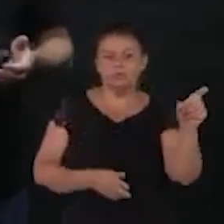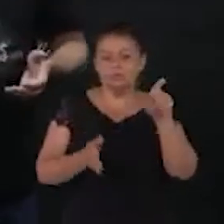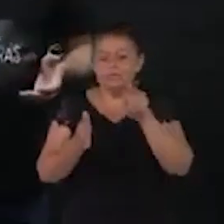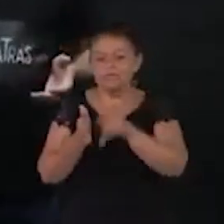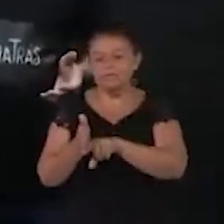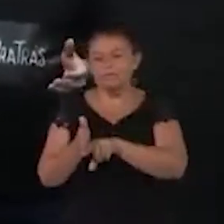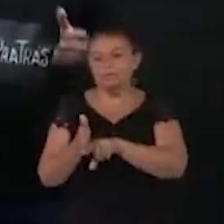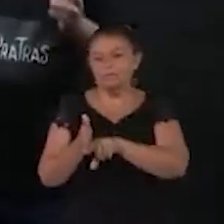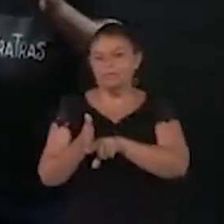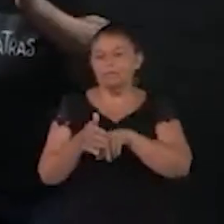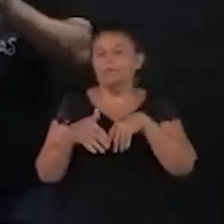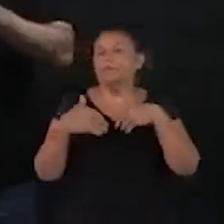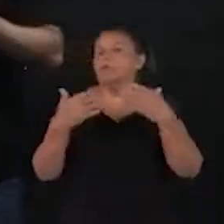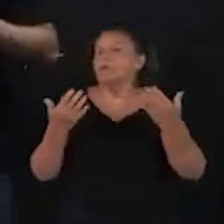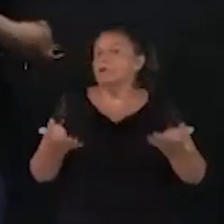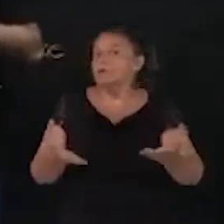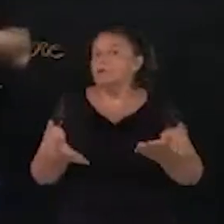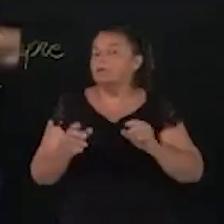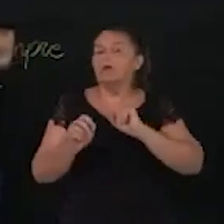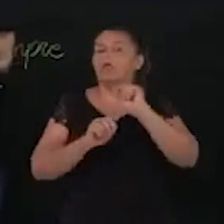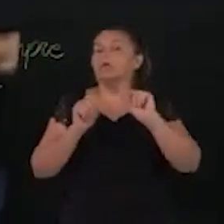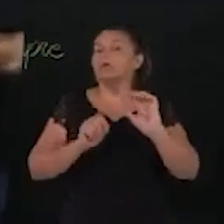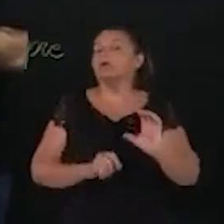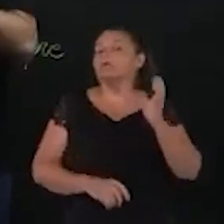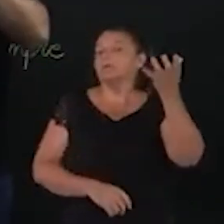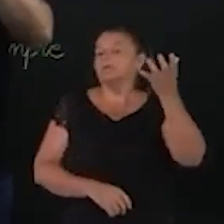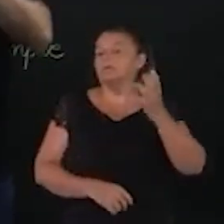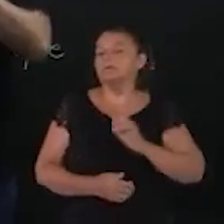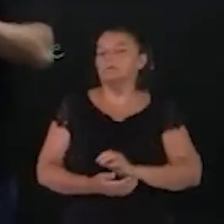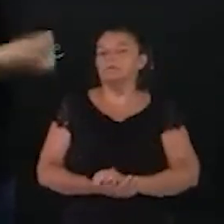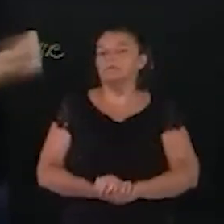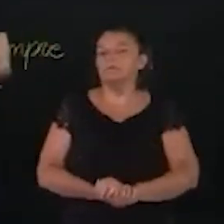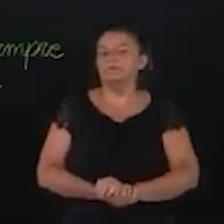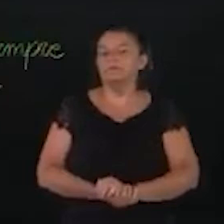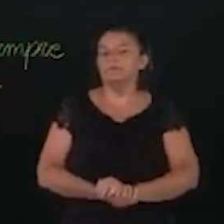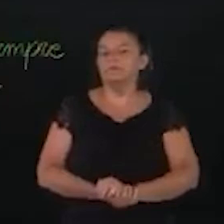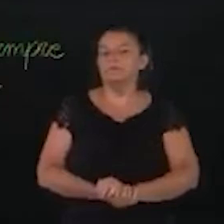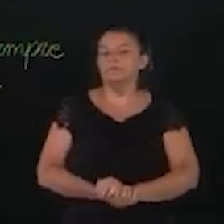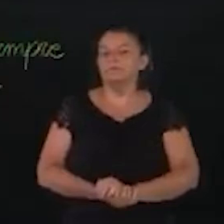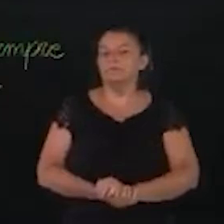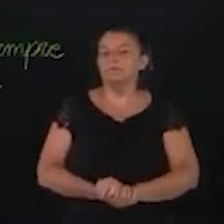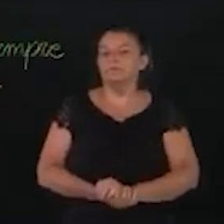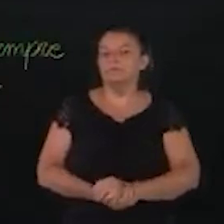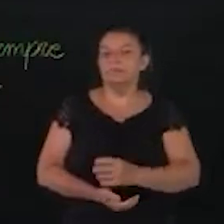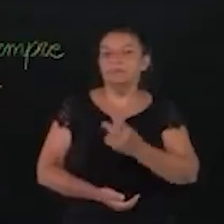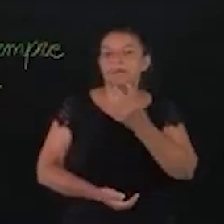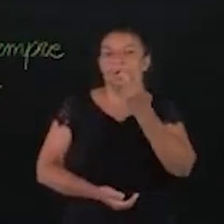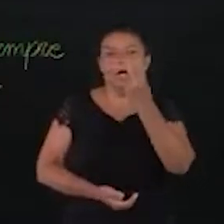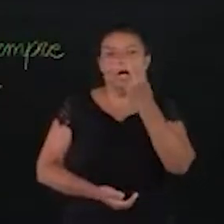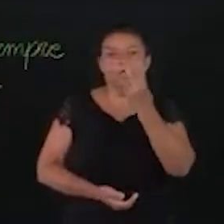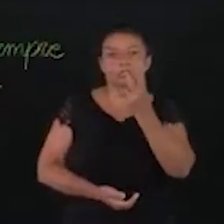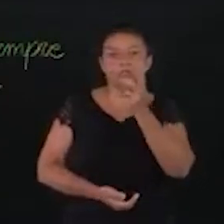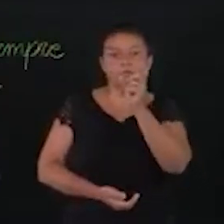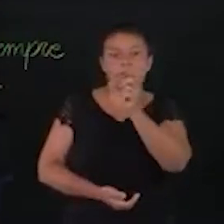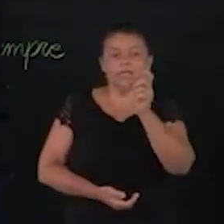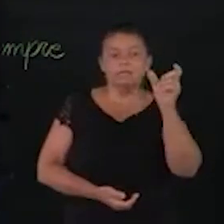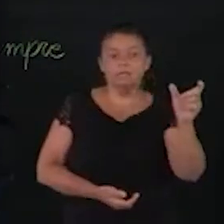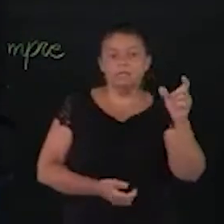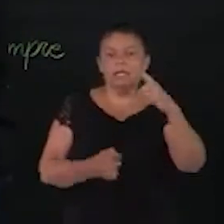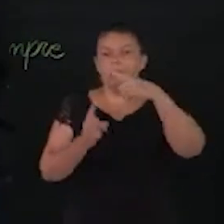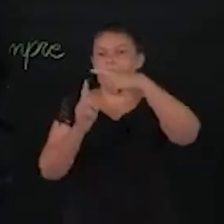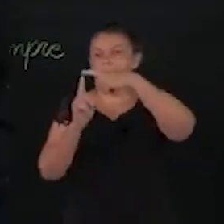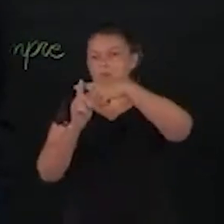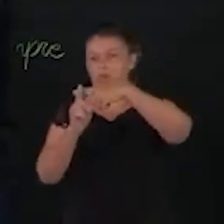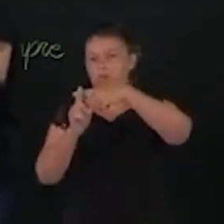são negativos. Então, o que acontece aqui é o seguinte, vamos aqui à teoria. Quando as duas parcelas são